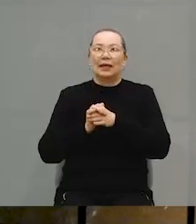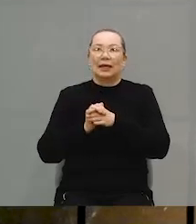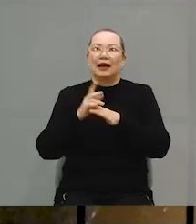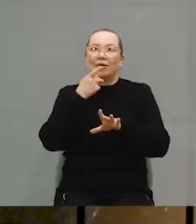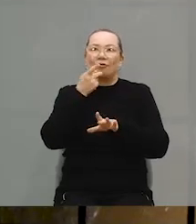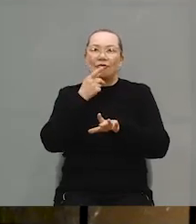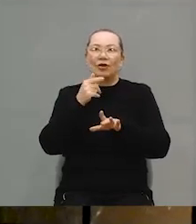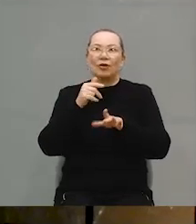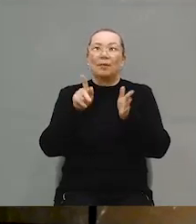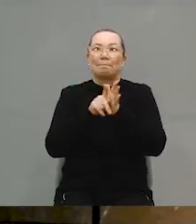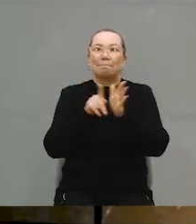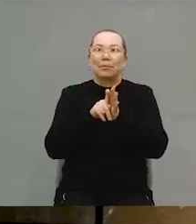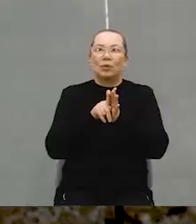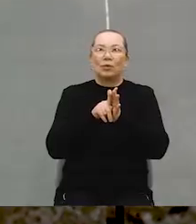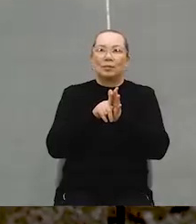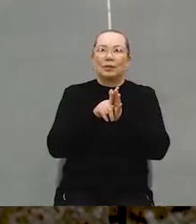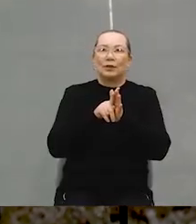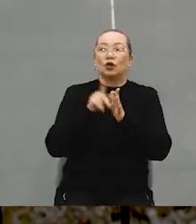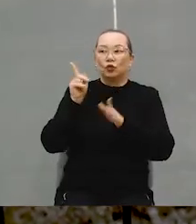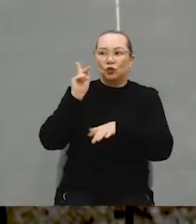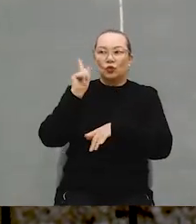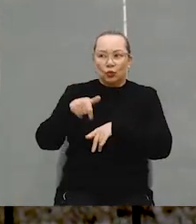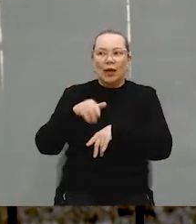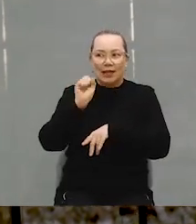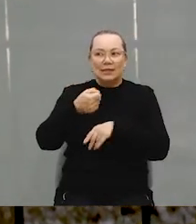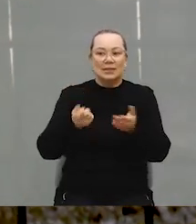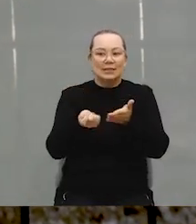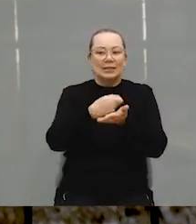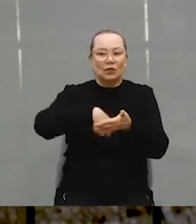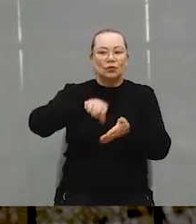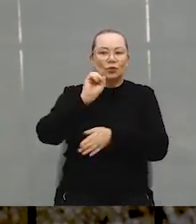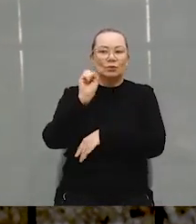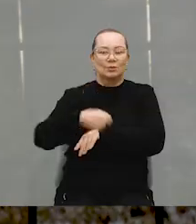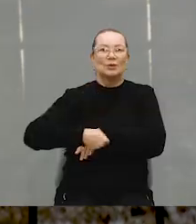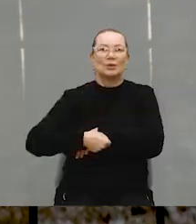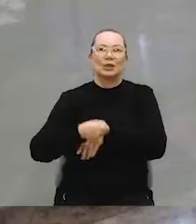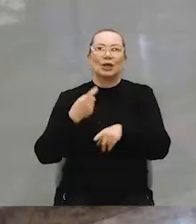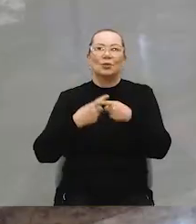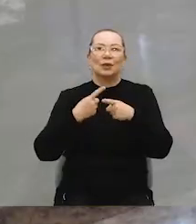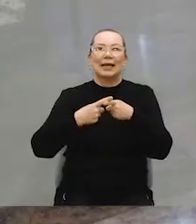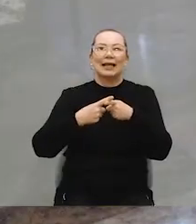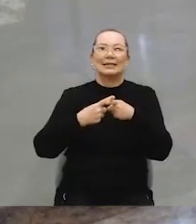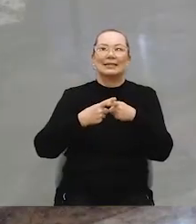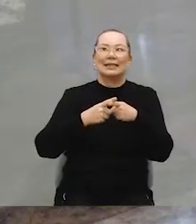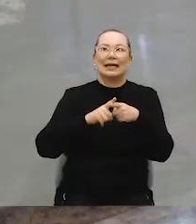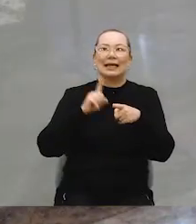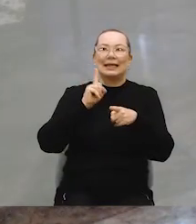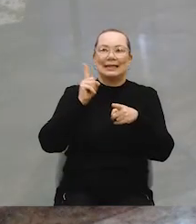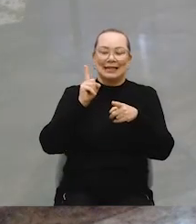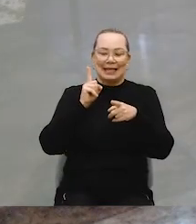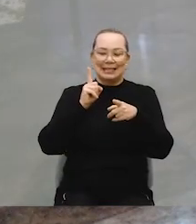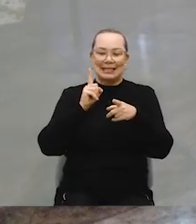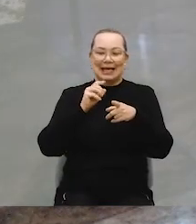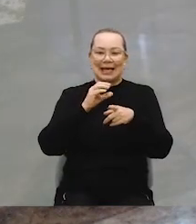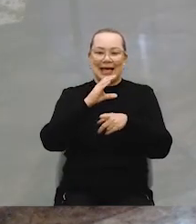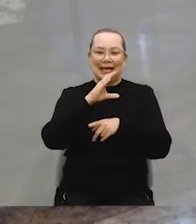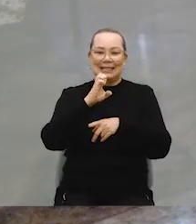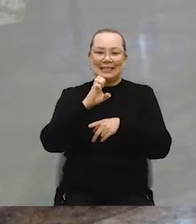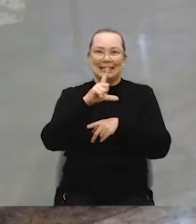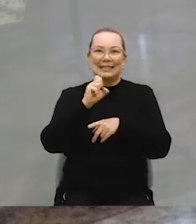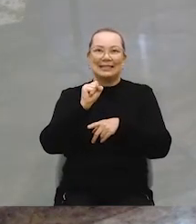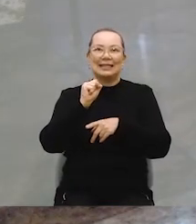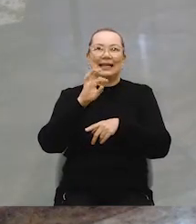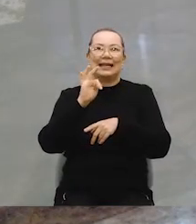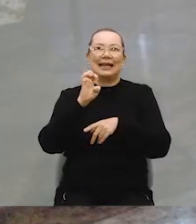falou, no caso da Celeste, tu é autor, sim, né? Porque há uma série de situações que eu